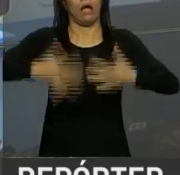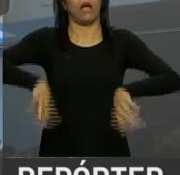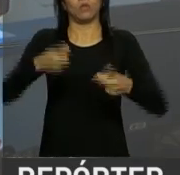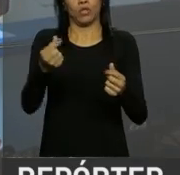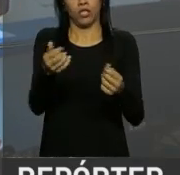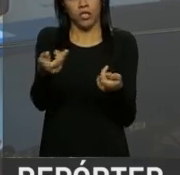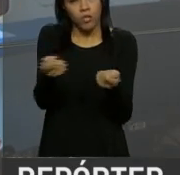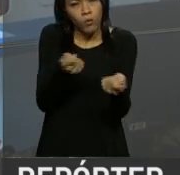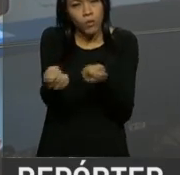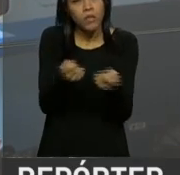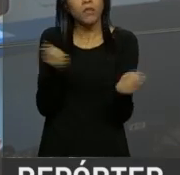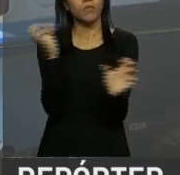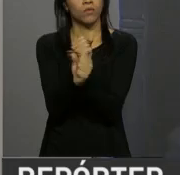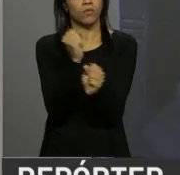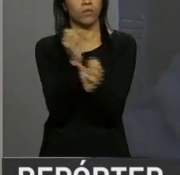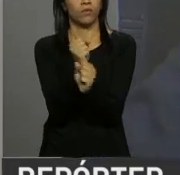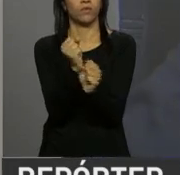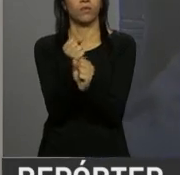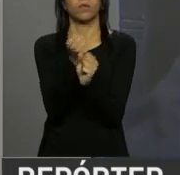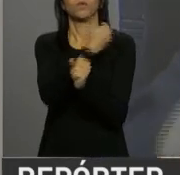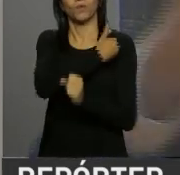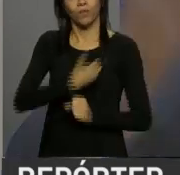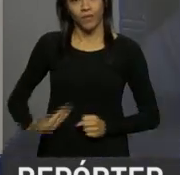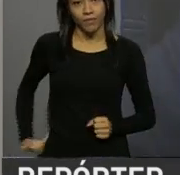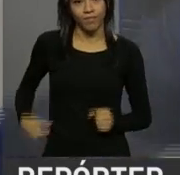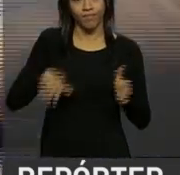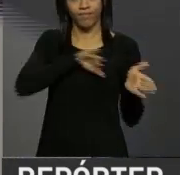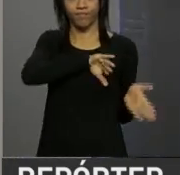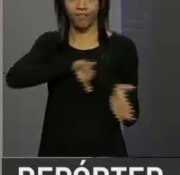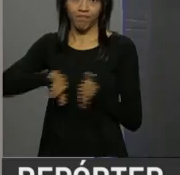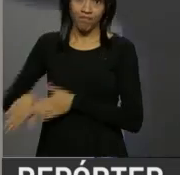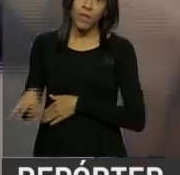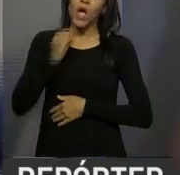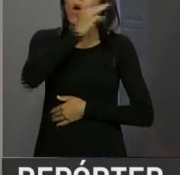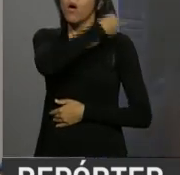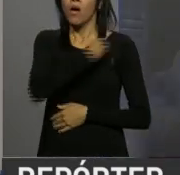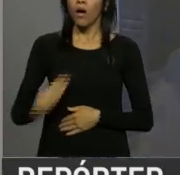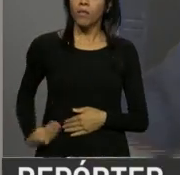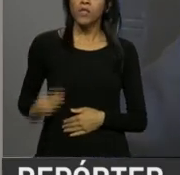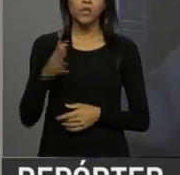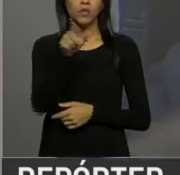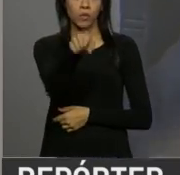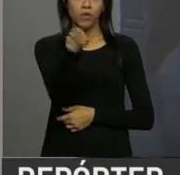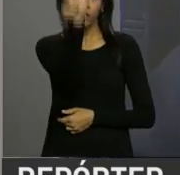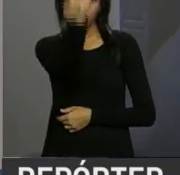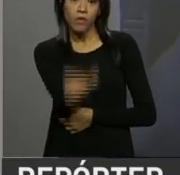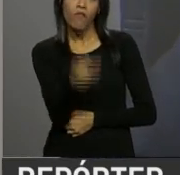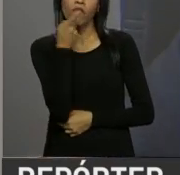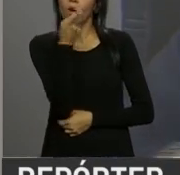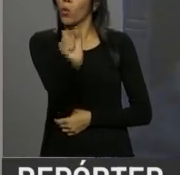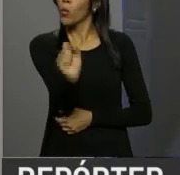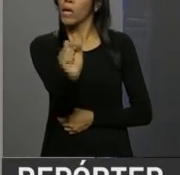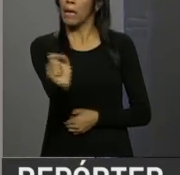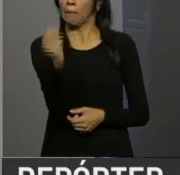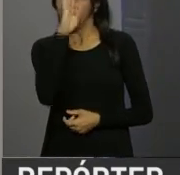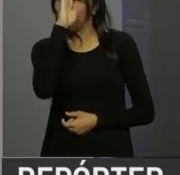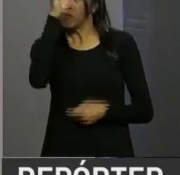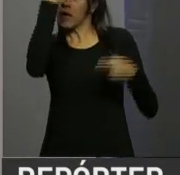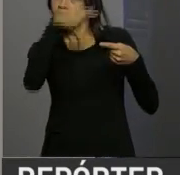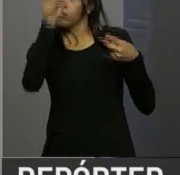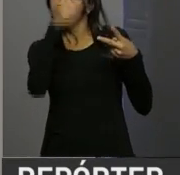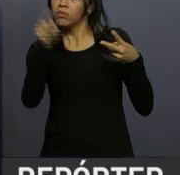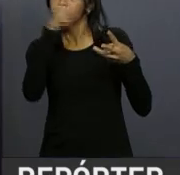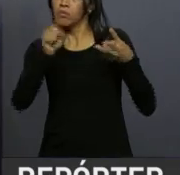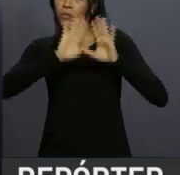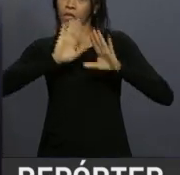as contas públicas. O ministro da Fazenda, Henrique Meirelles, falou sobre os principais pontos que afetam a economia